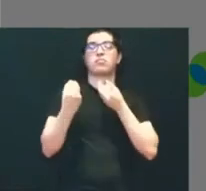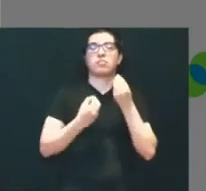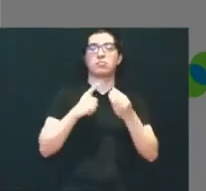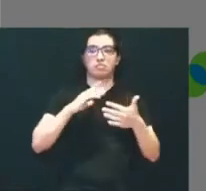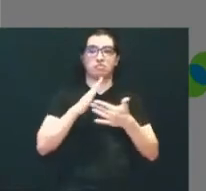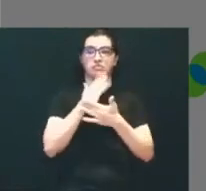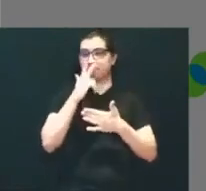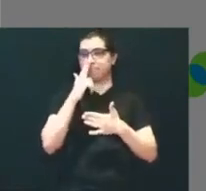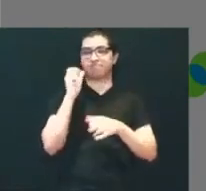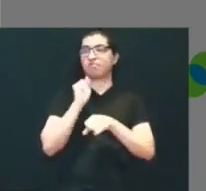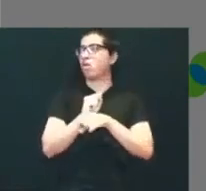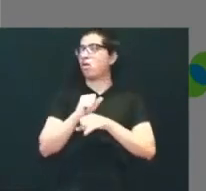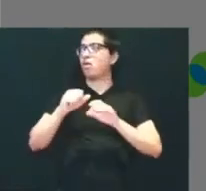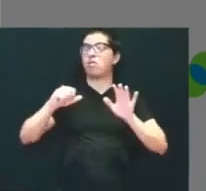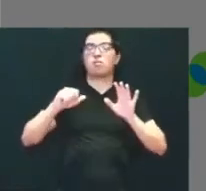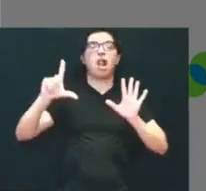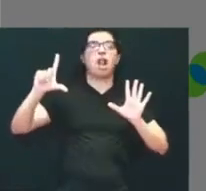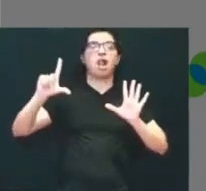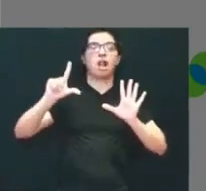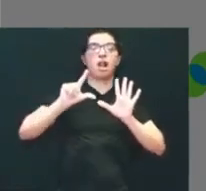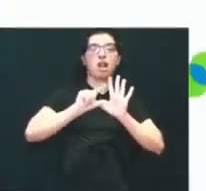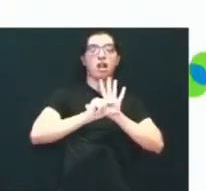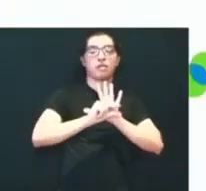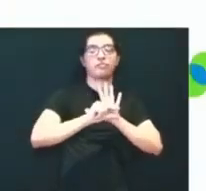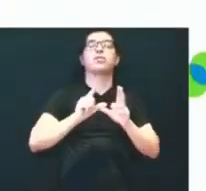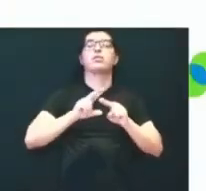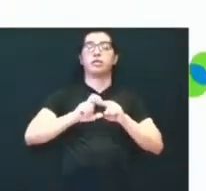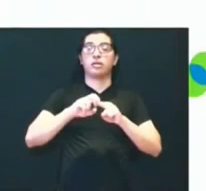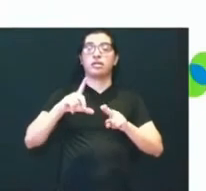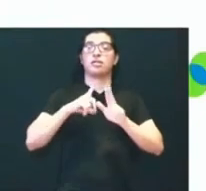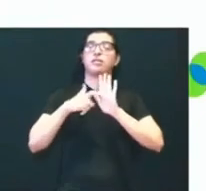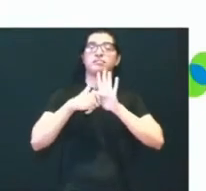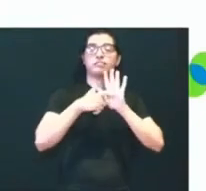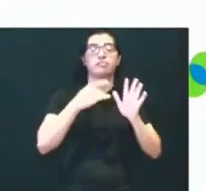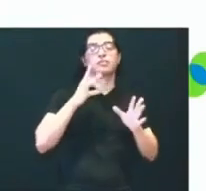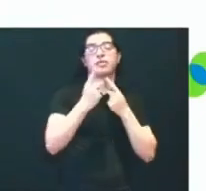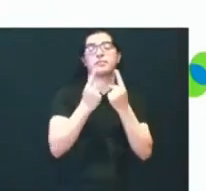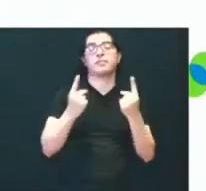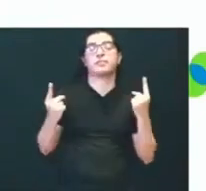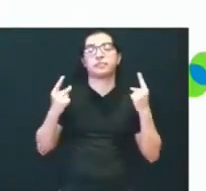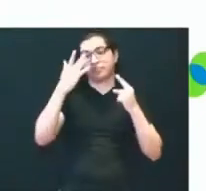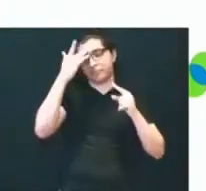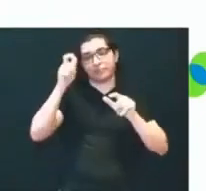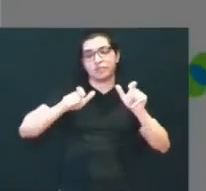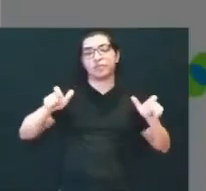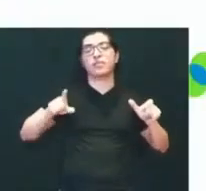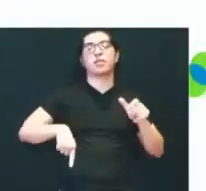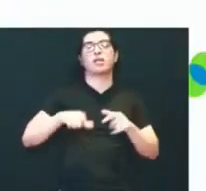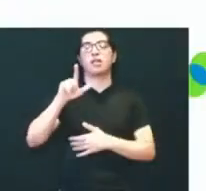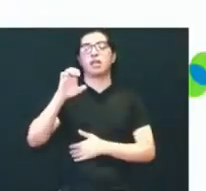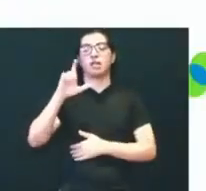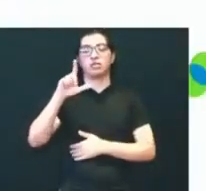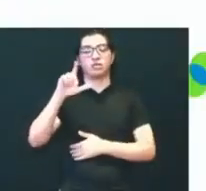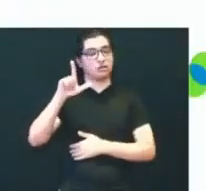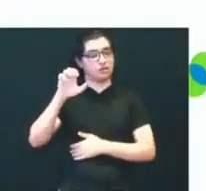são mais feitos. Então, se a gente observar, esses pacientes aqui de leucemia